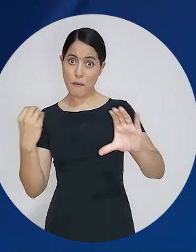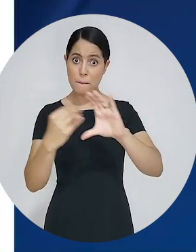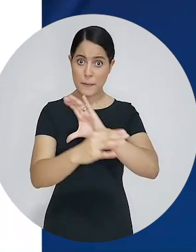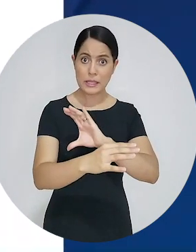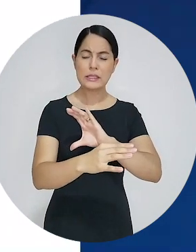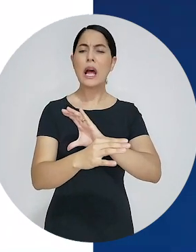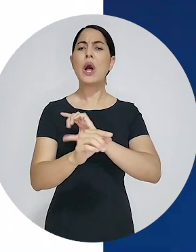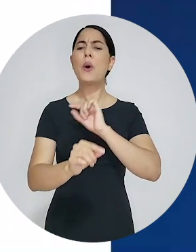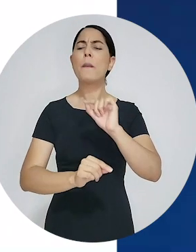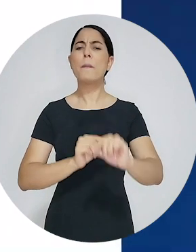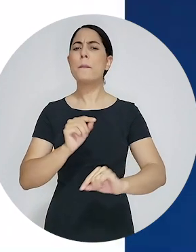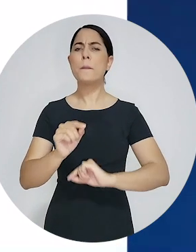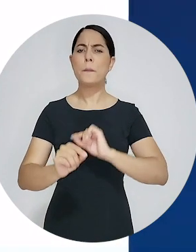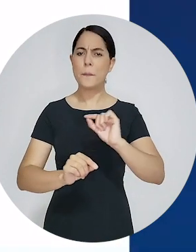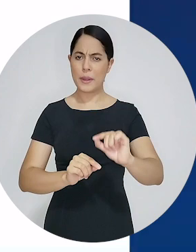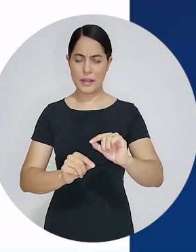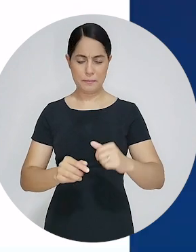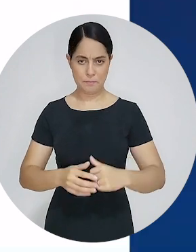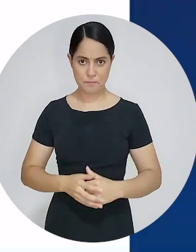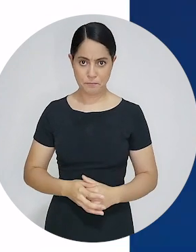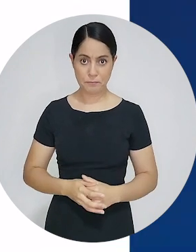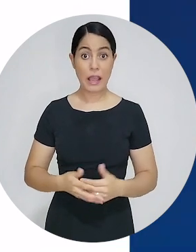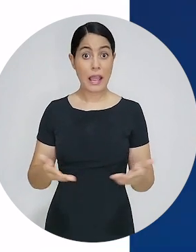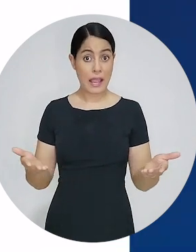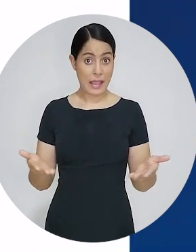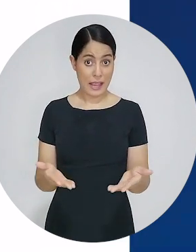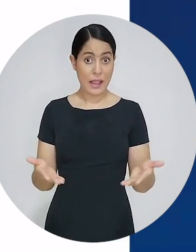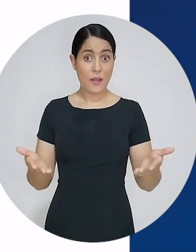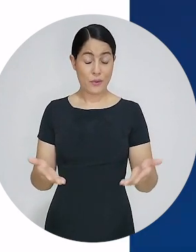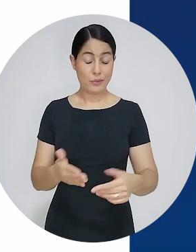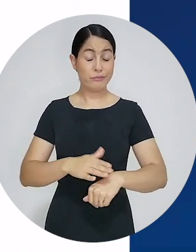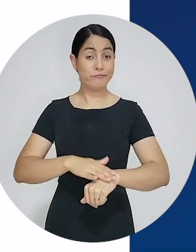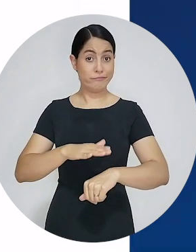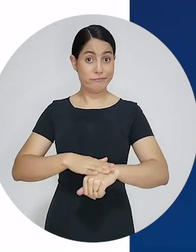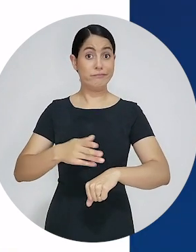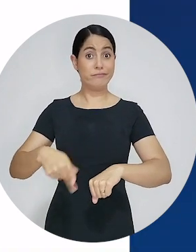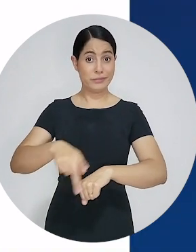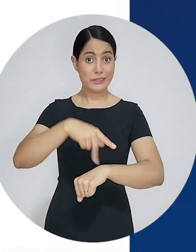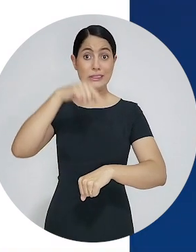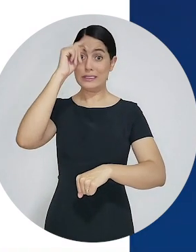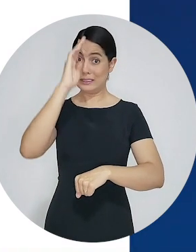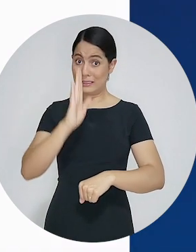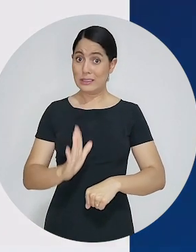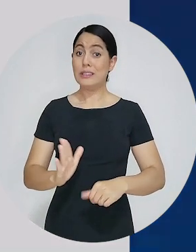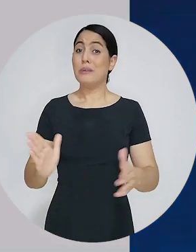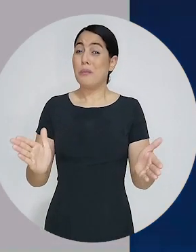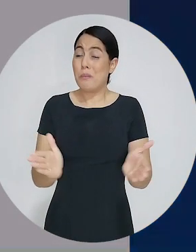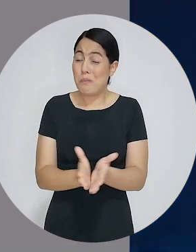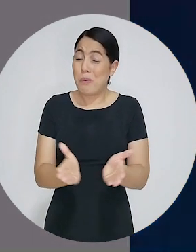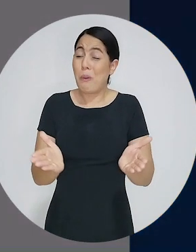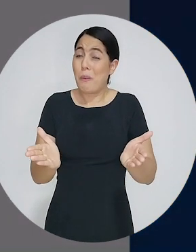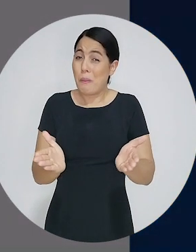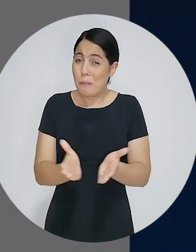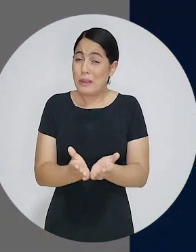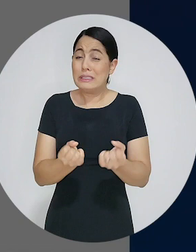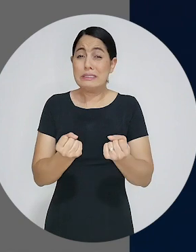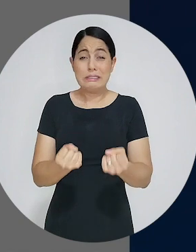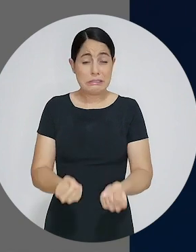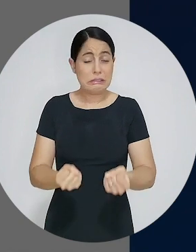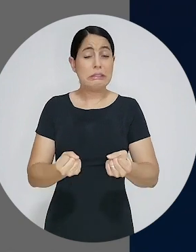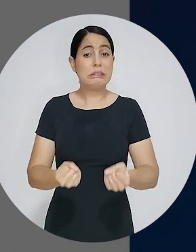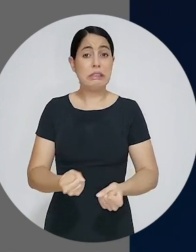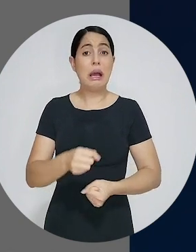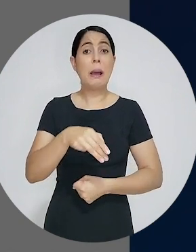federal contribuiu para o cenário de miserabilidade, principalmente, abre aspas, com a má condução do programa